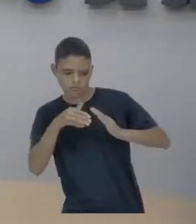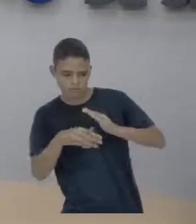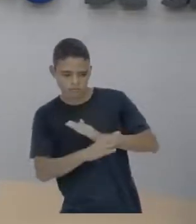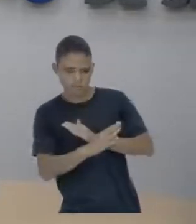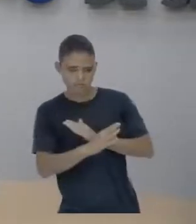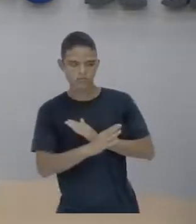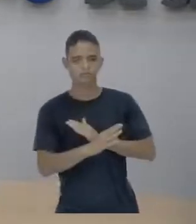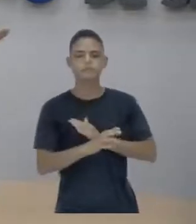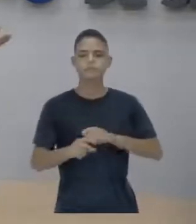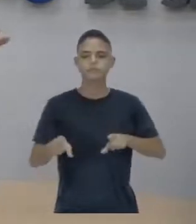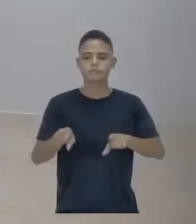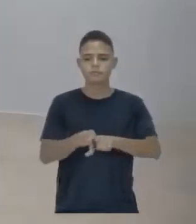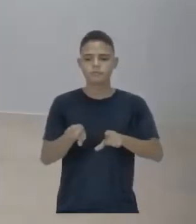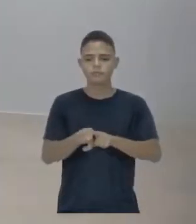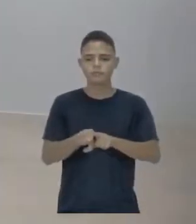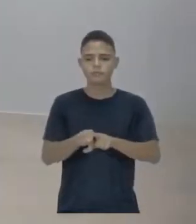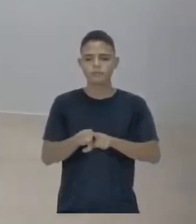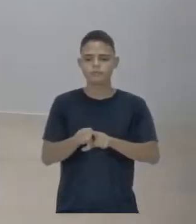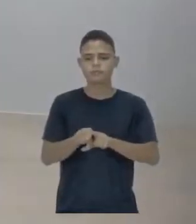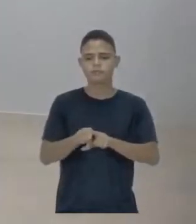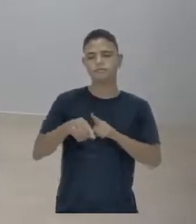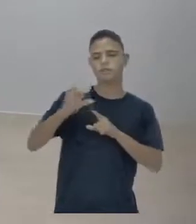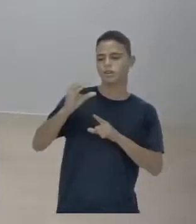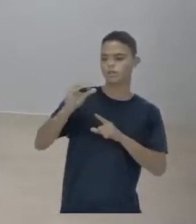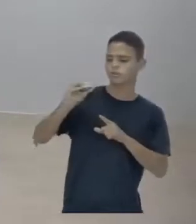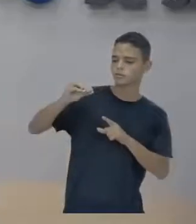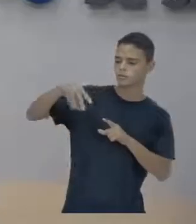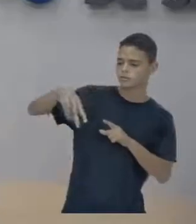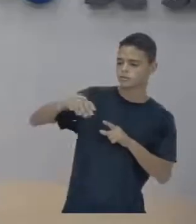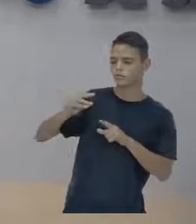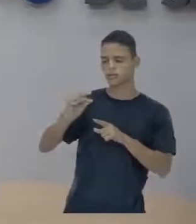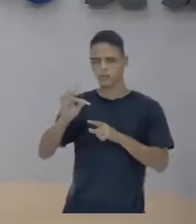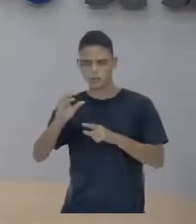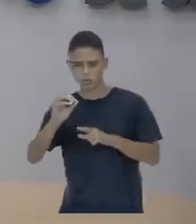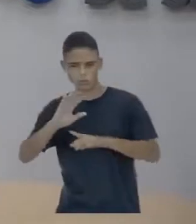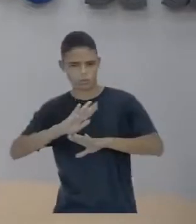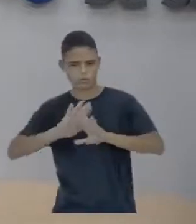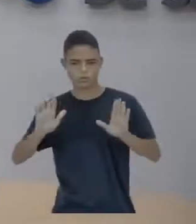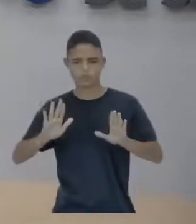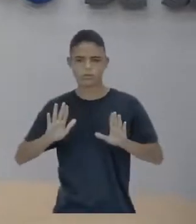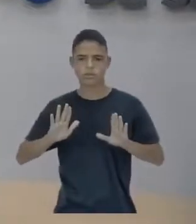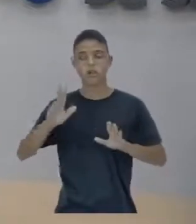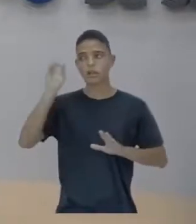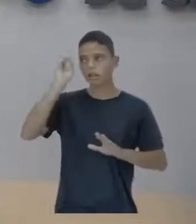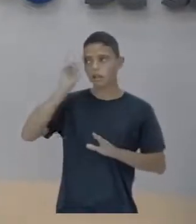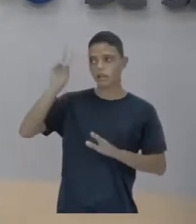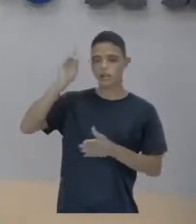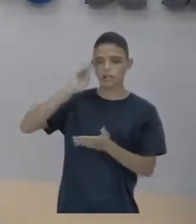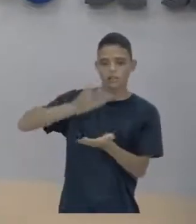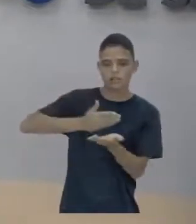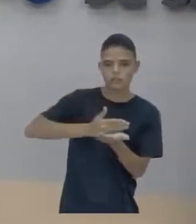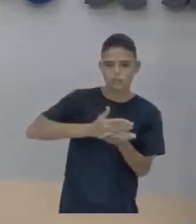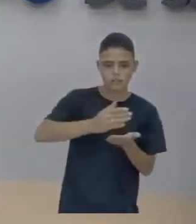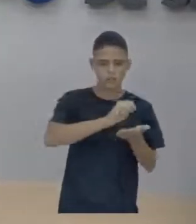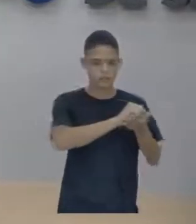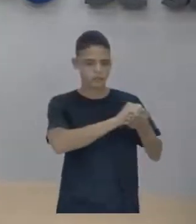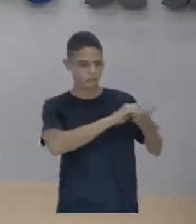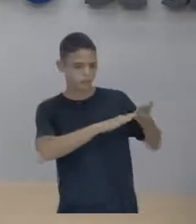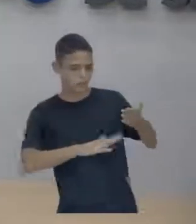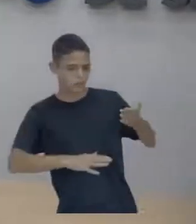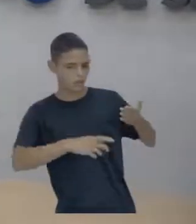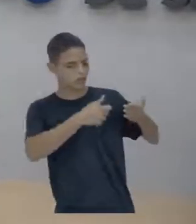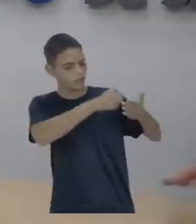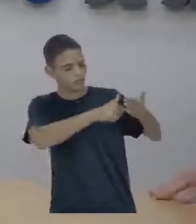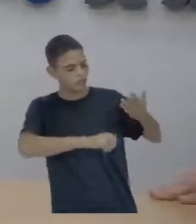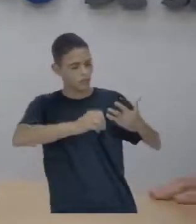né? E ela não é conteudista, então ela vem mesmo... Eu lembro que no início da prova, quando começaram as provas do Enem, dava muito